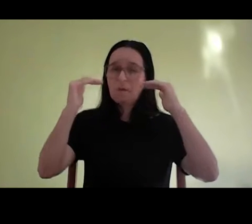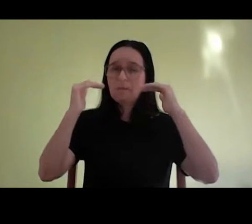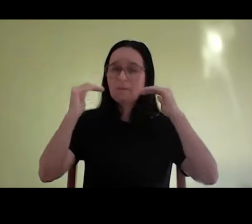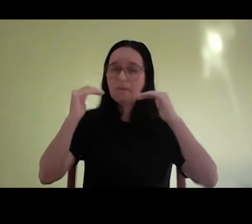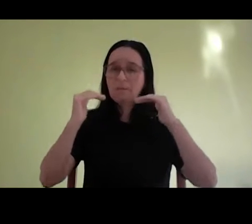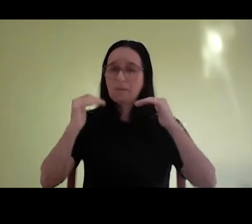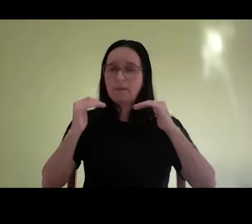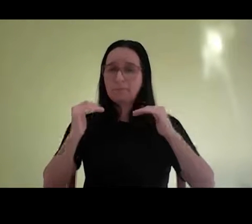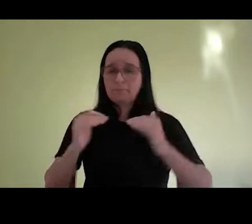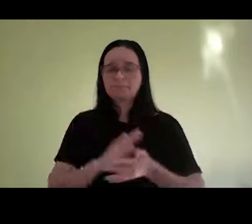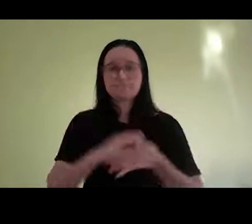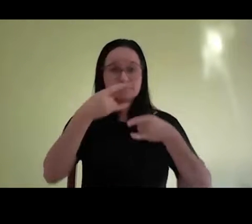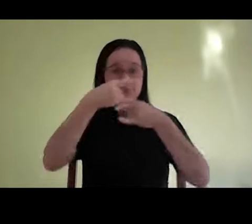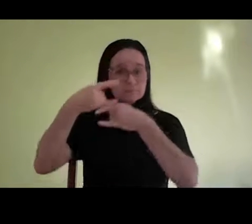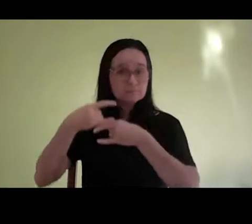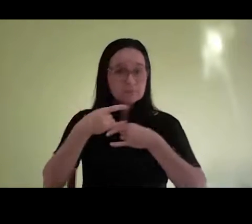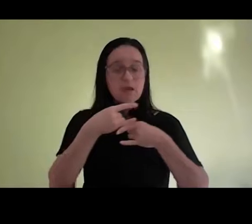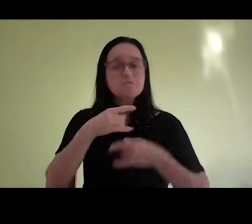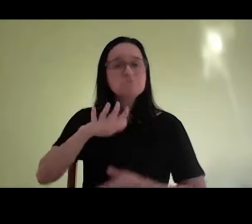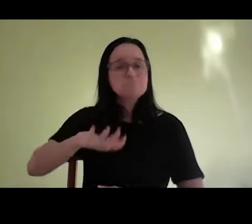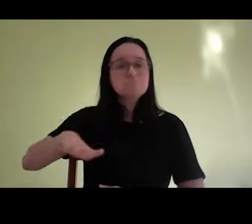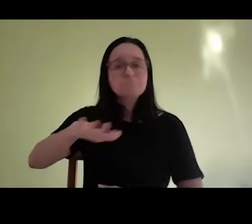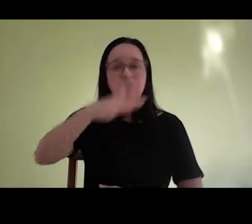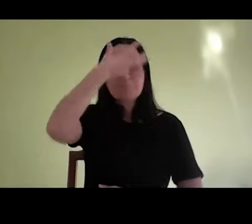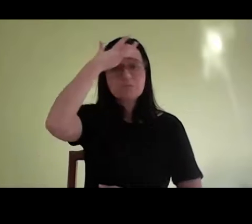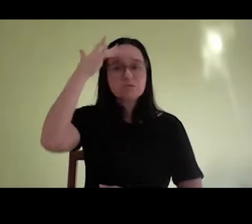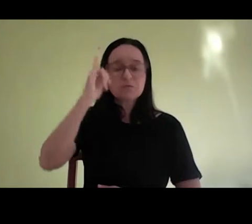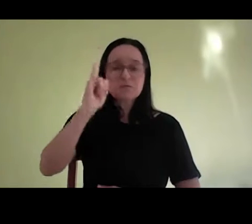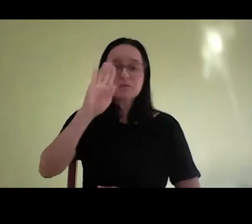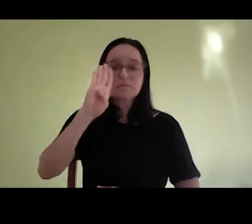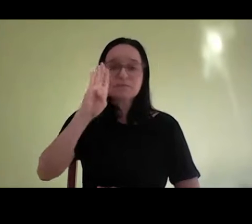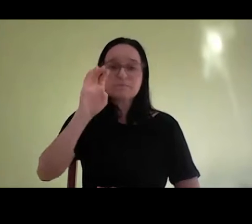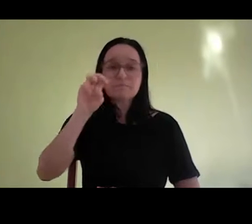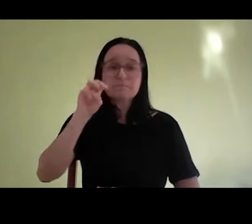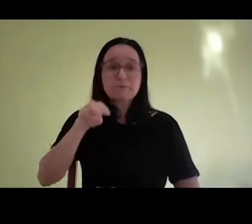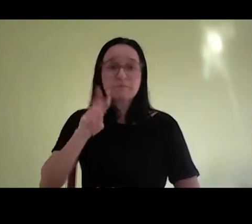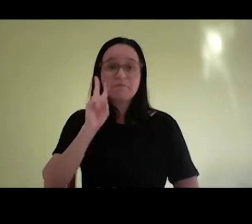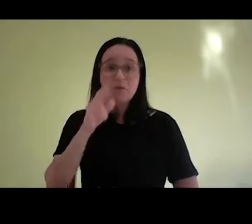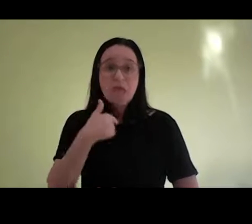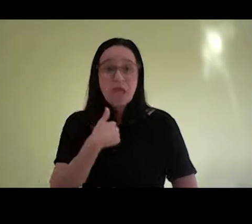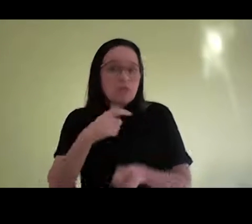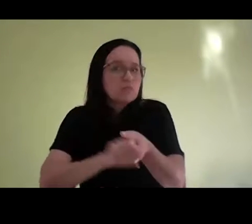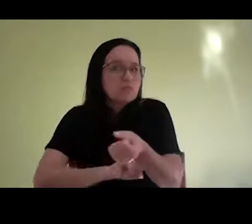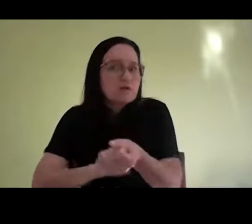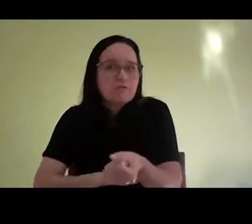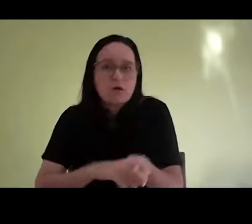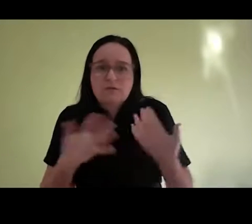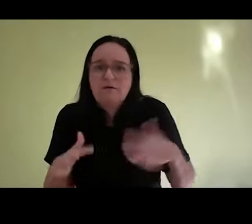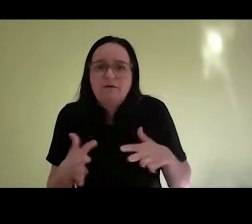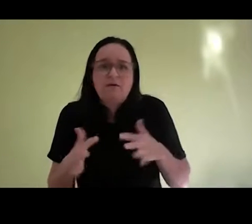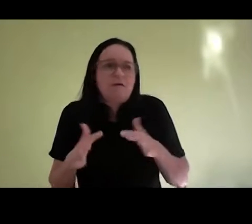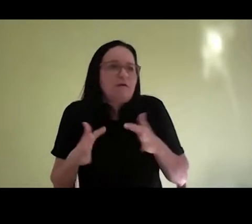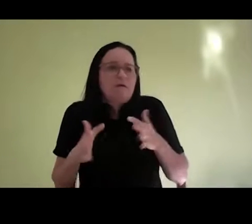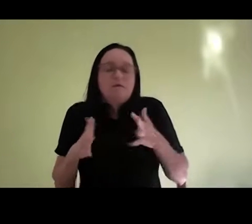webinar, ele foi muito bem recebido na IBM. Gente, eu nunca tremi tanto. Eu não dormi na noite anterior